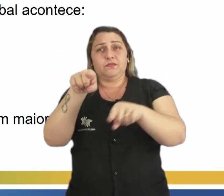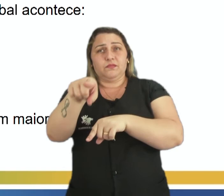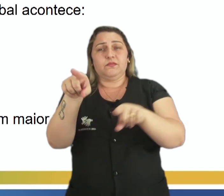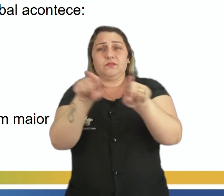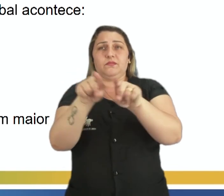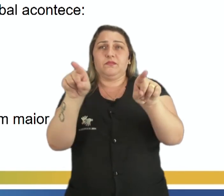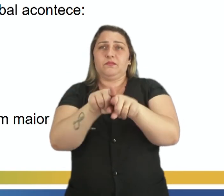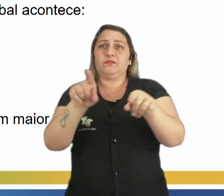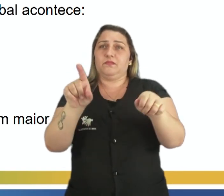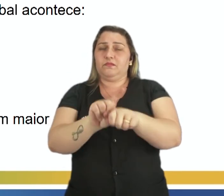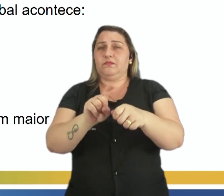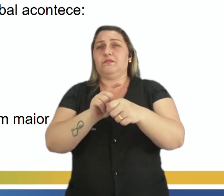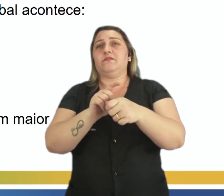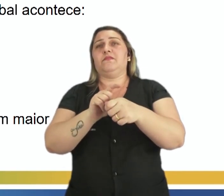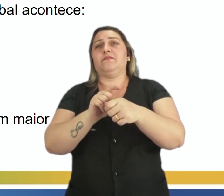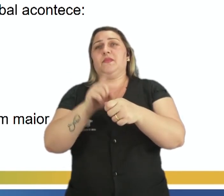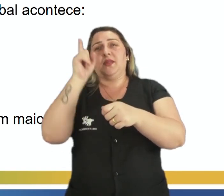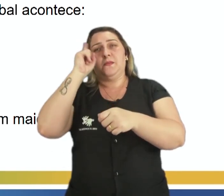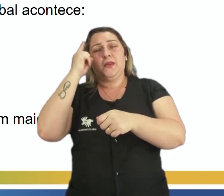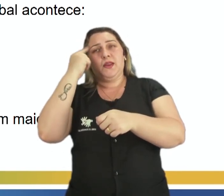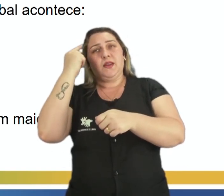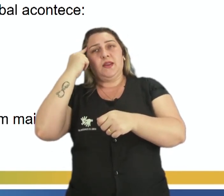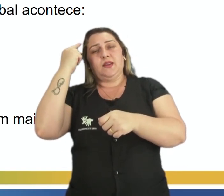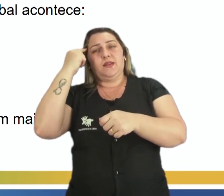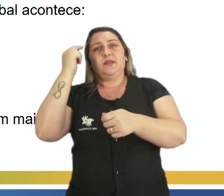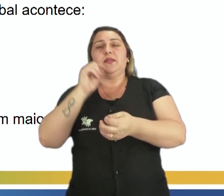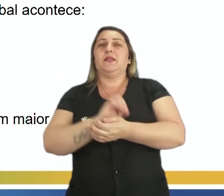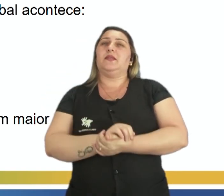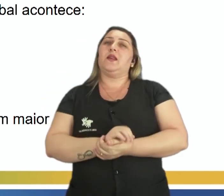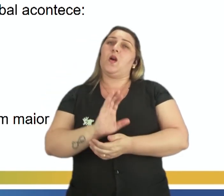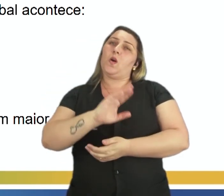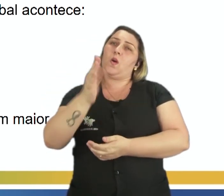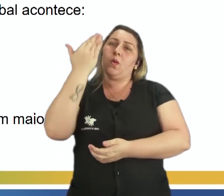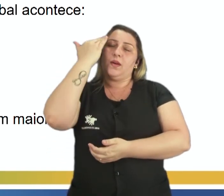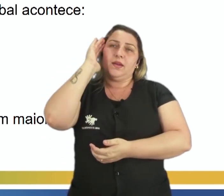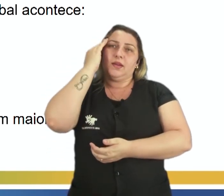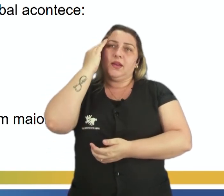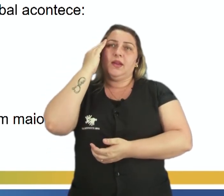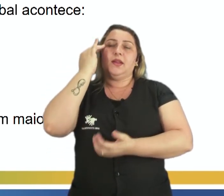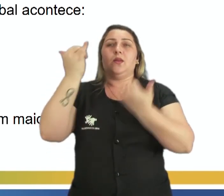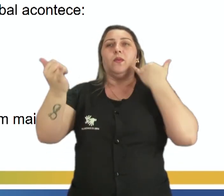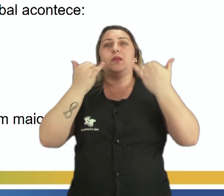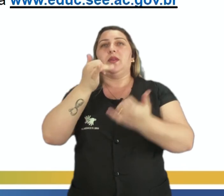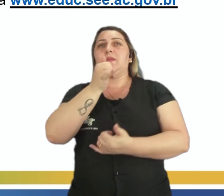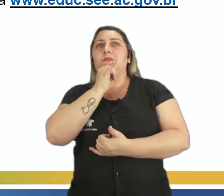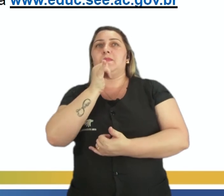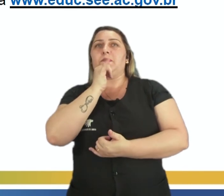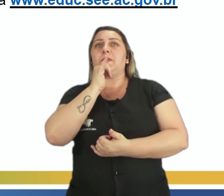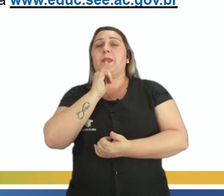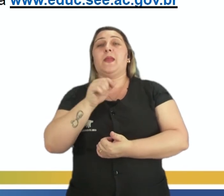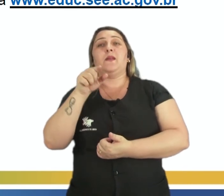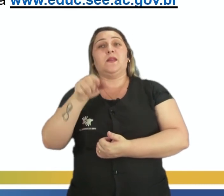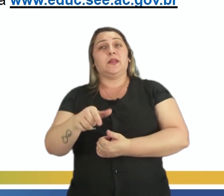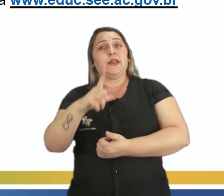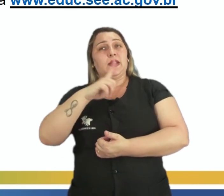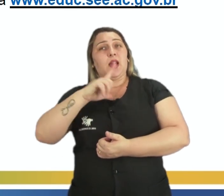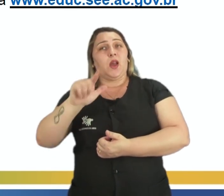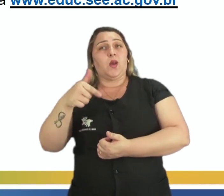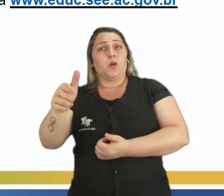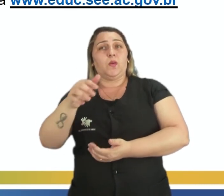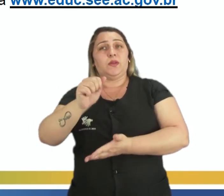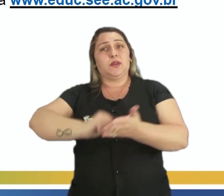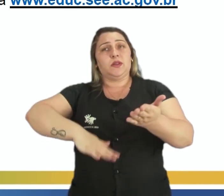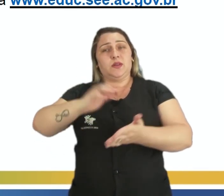a fazer alguma coisa, a pensar de alguma maneira ou compreender uma notícia, por exemplo. Pessoal, existem